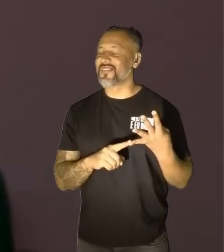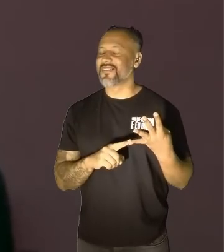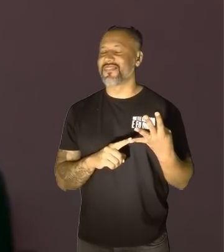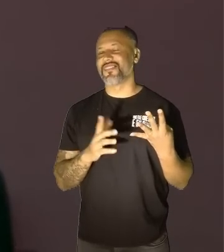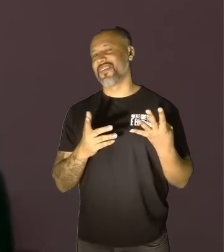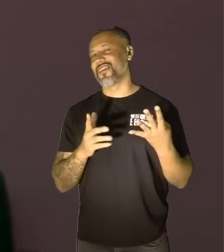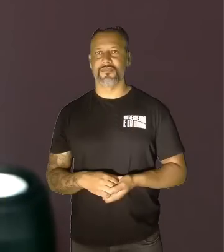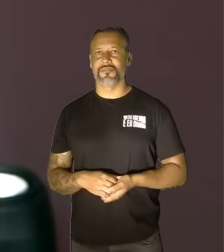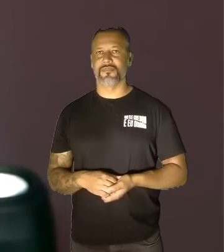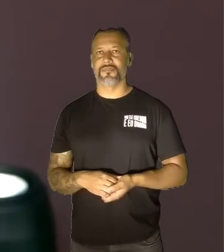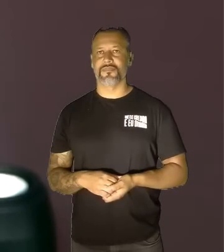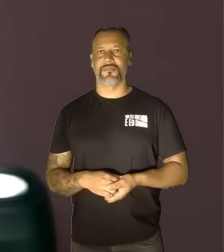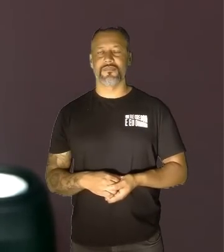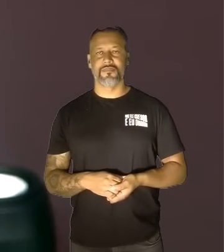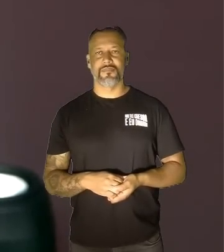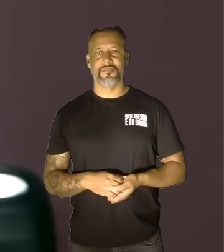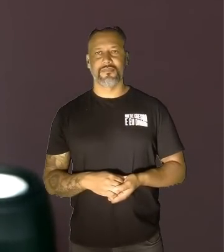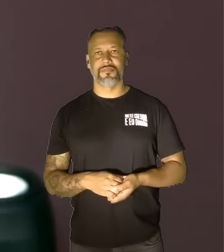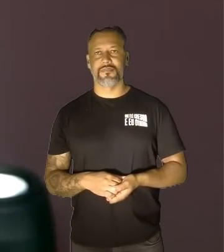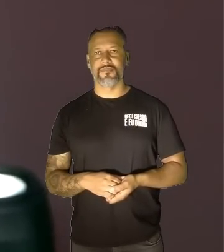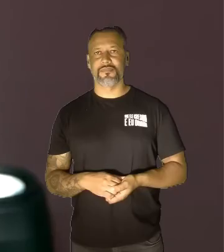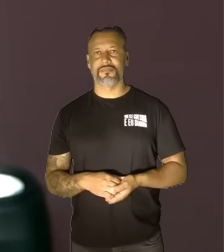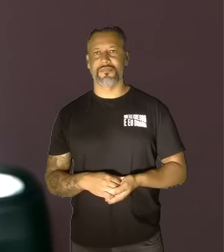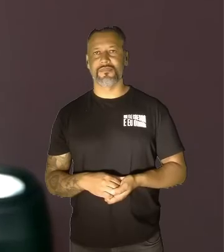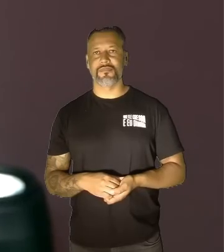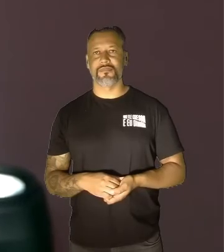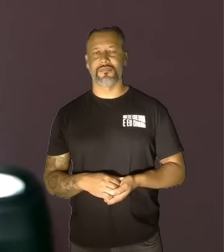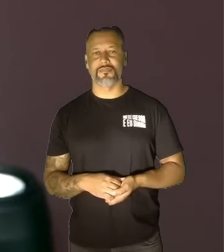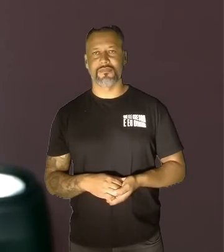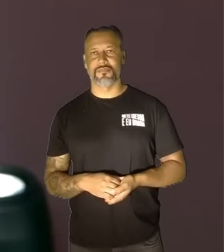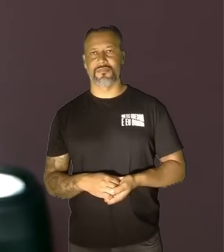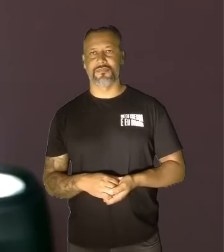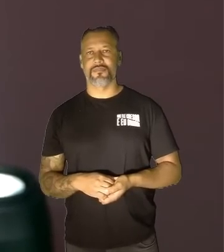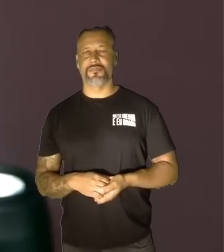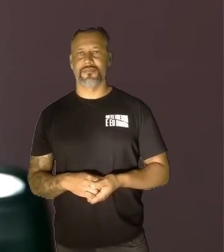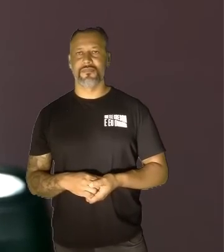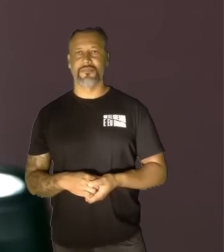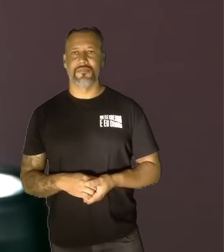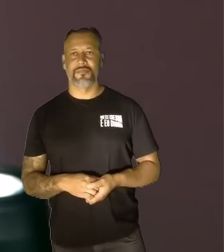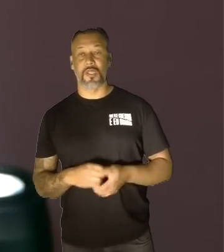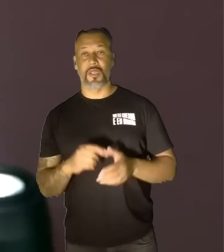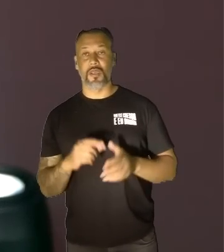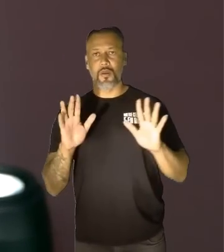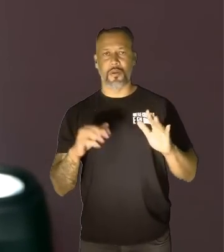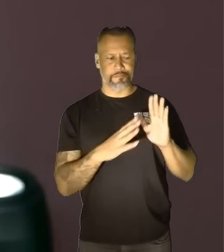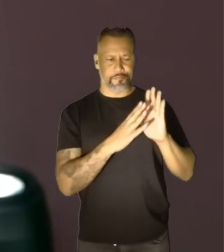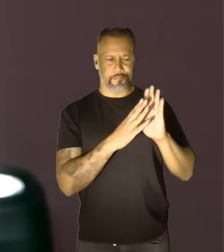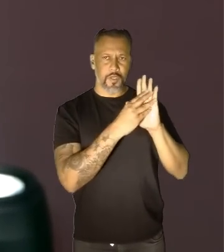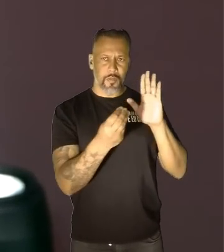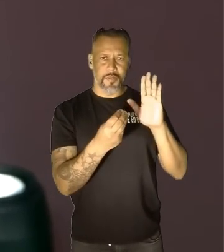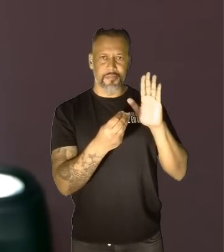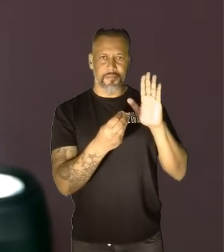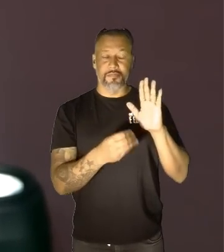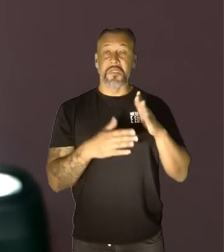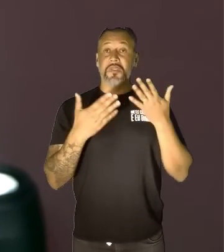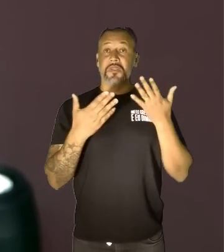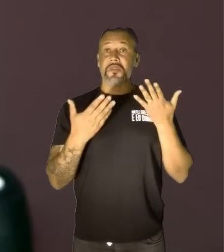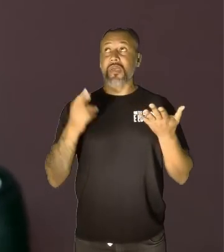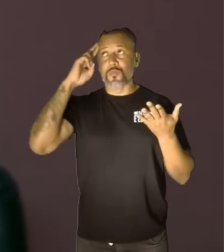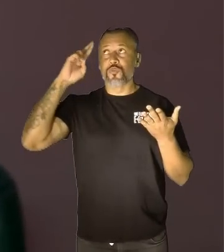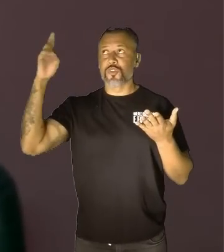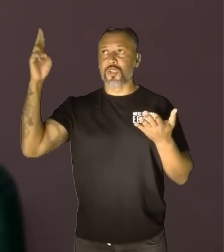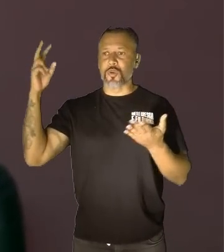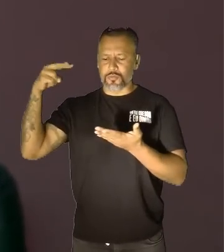3:10. A NVI não tem esse detalhe. Repita comigo. Então veio o Senhor.